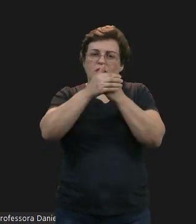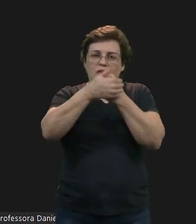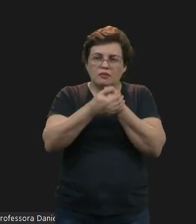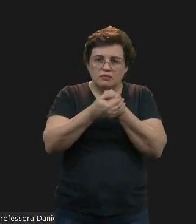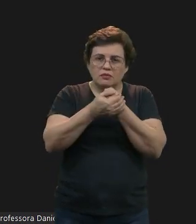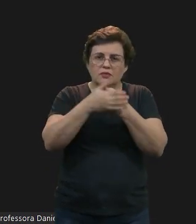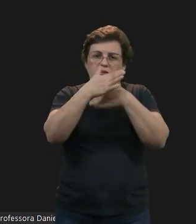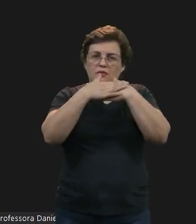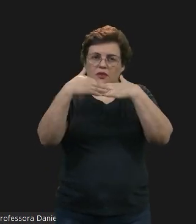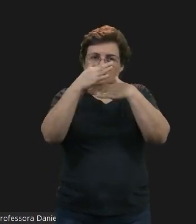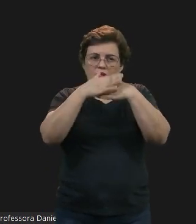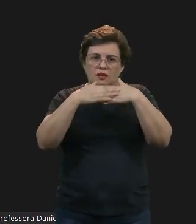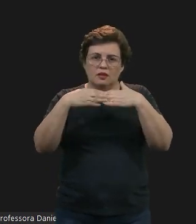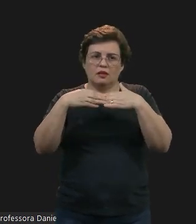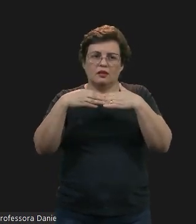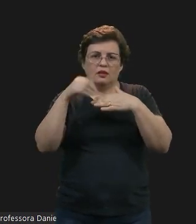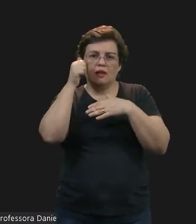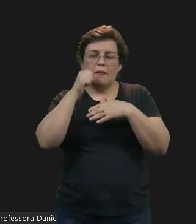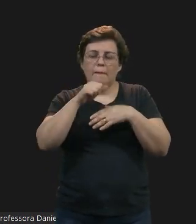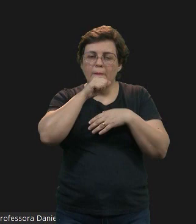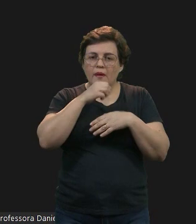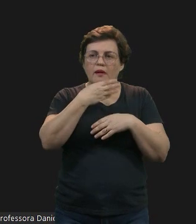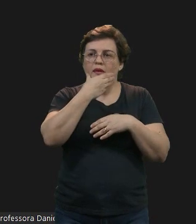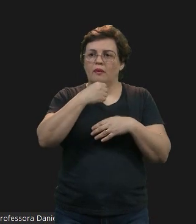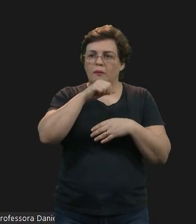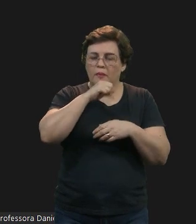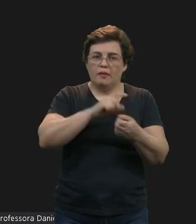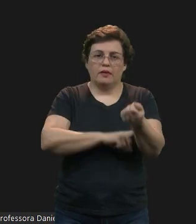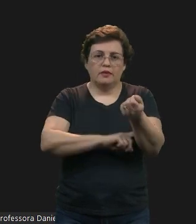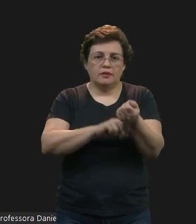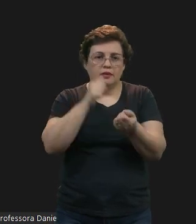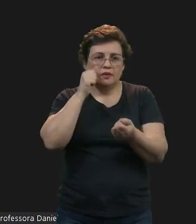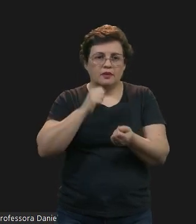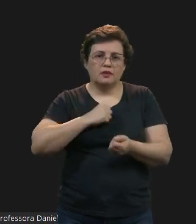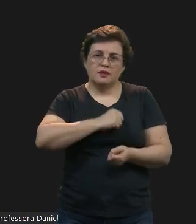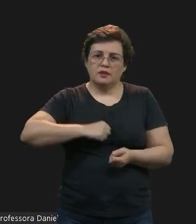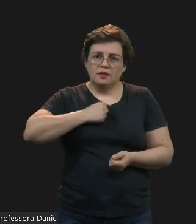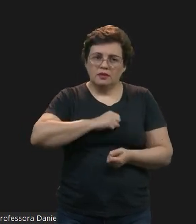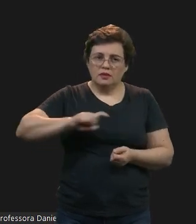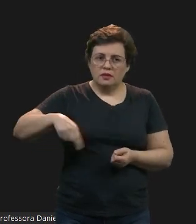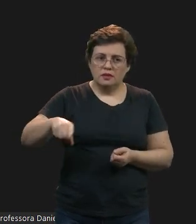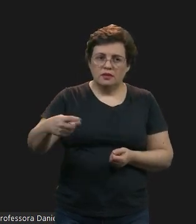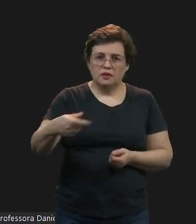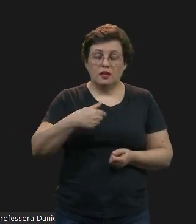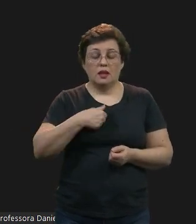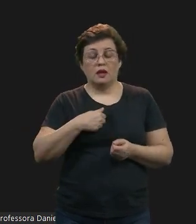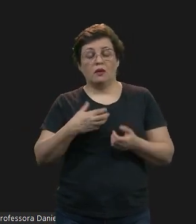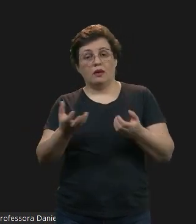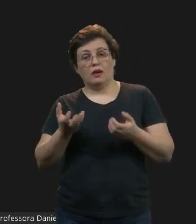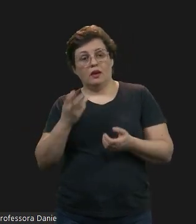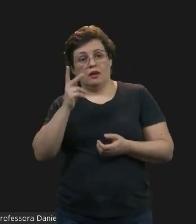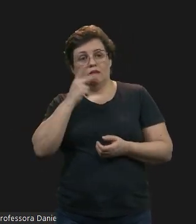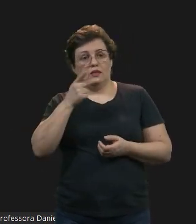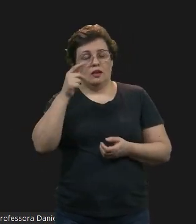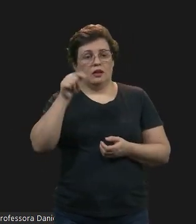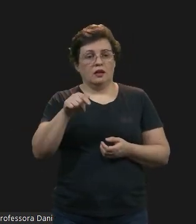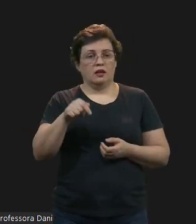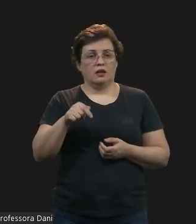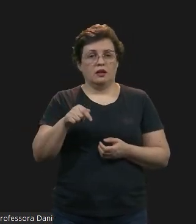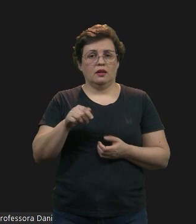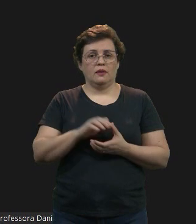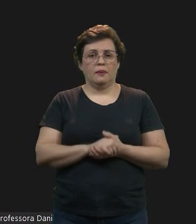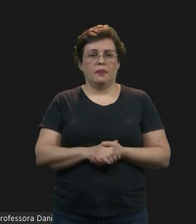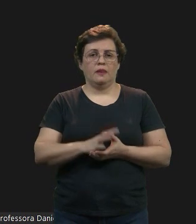o irmão, o pai, a irmã, enfim, tudo. Saudades eternas, e aqui eu quero deixar esse reconhecimento dos